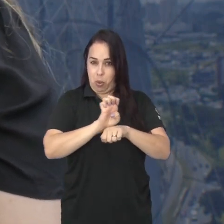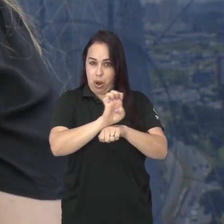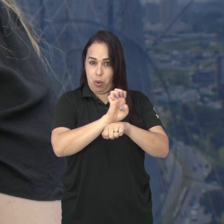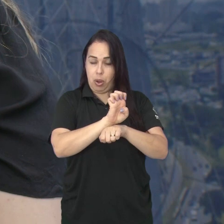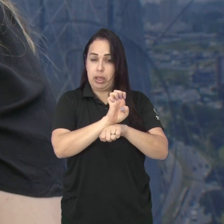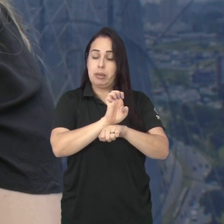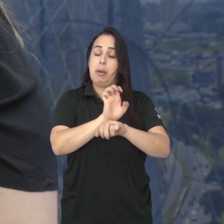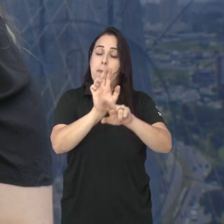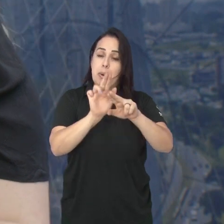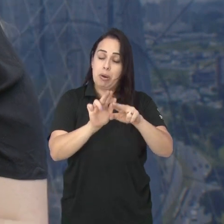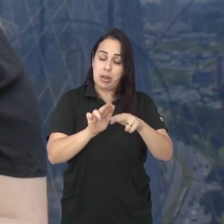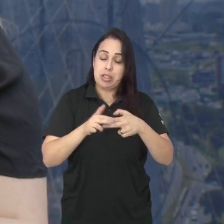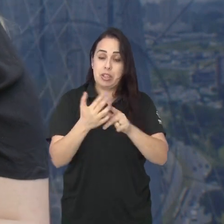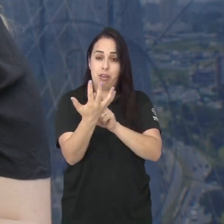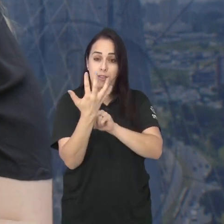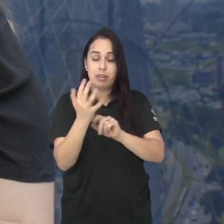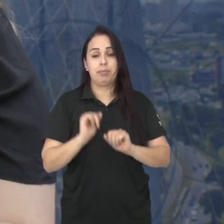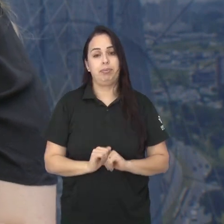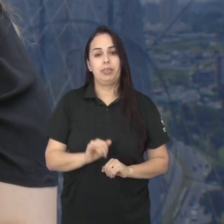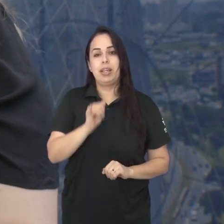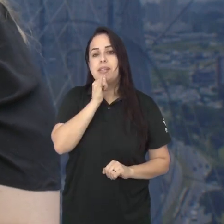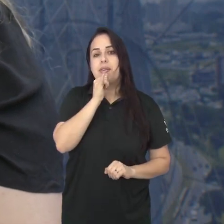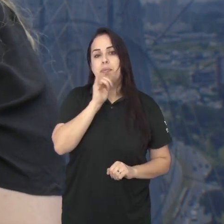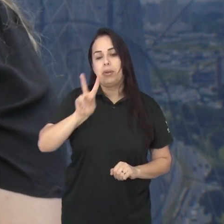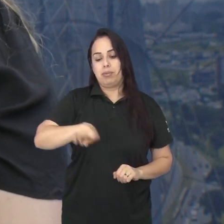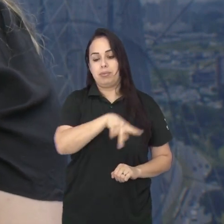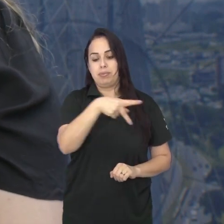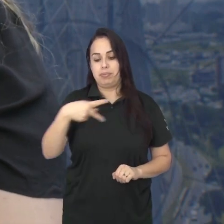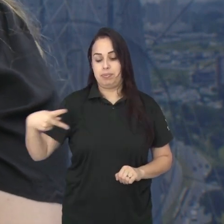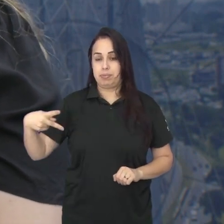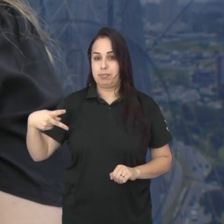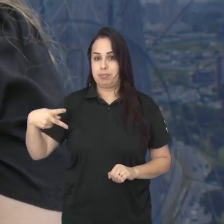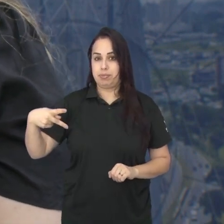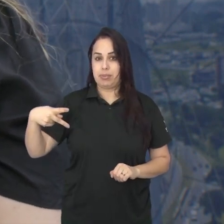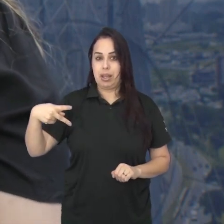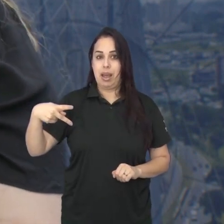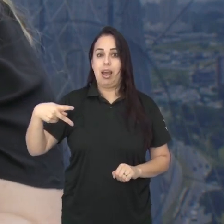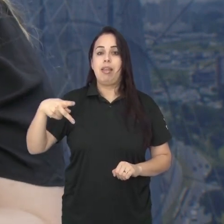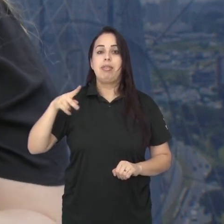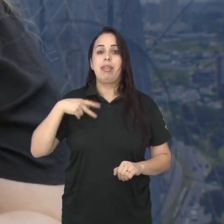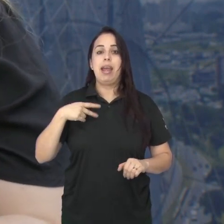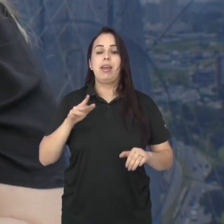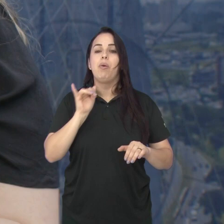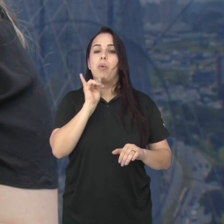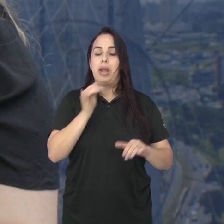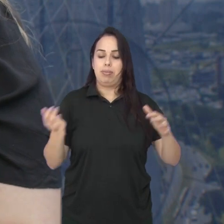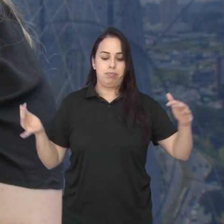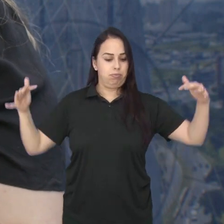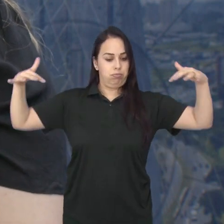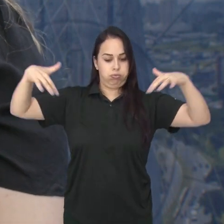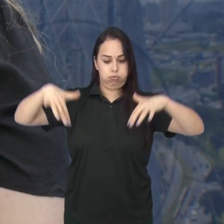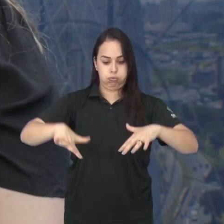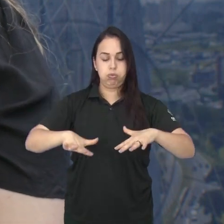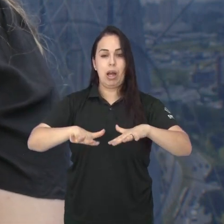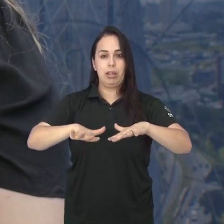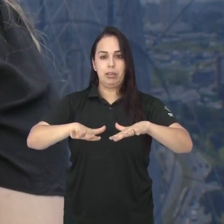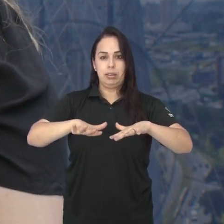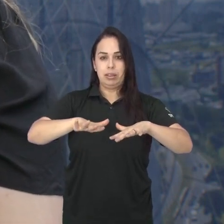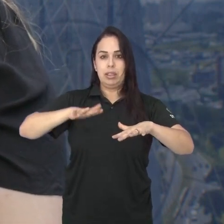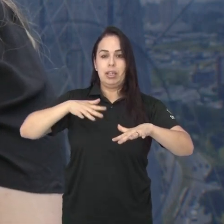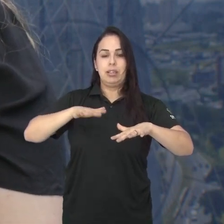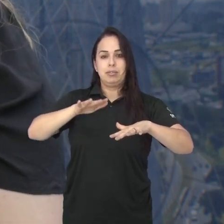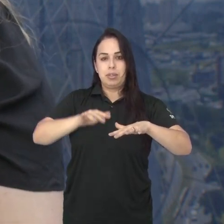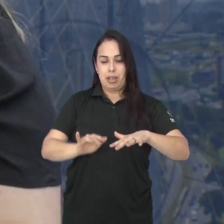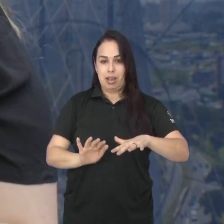favorece. E aí, por exemplo, aqui no Vale do Paraíba, a gente ainda tem o efeito da orografia, que a orografia, ela faz com que